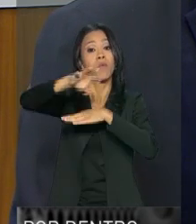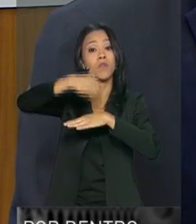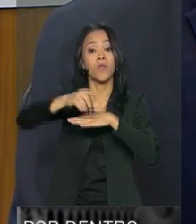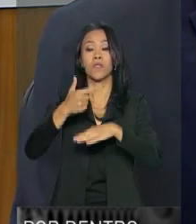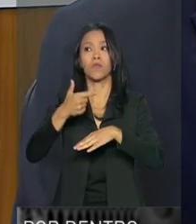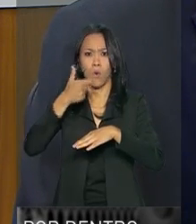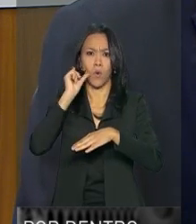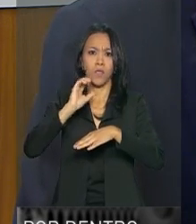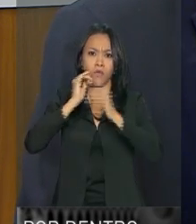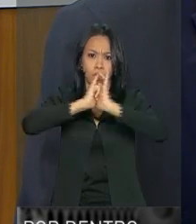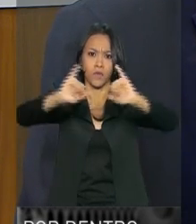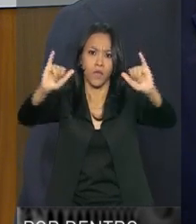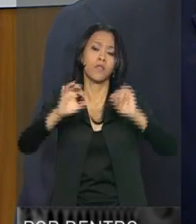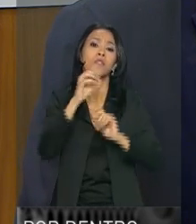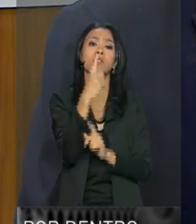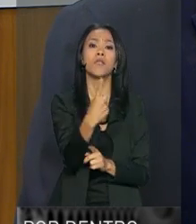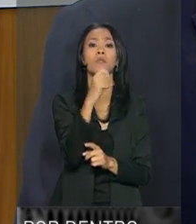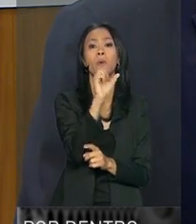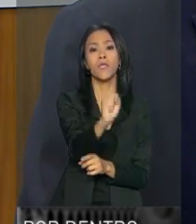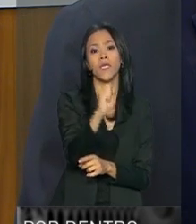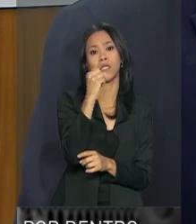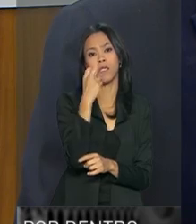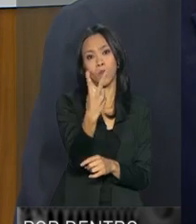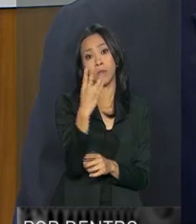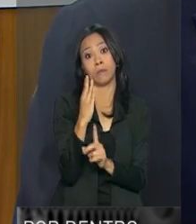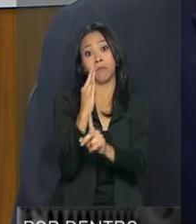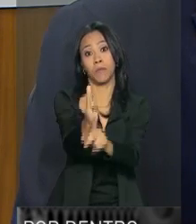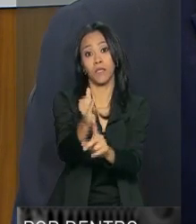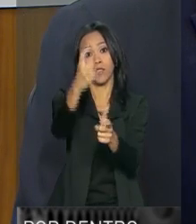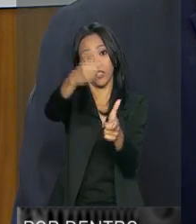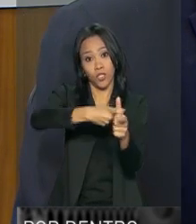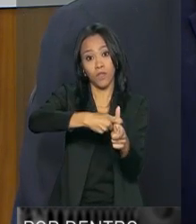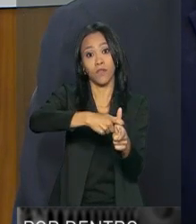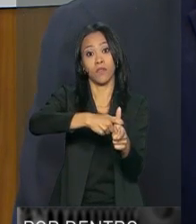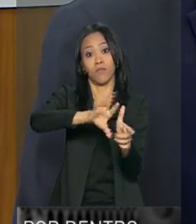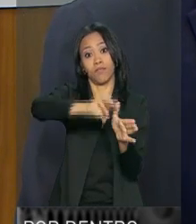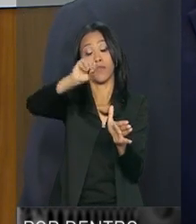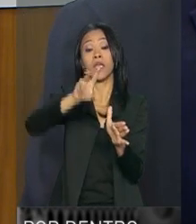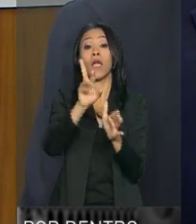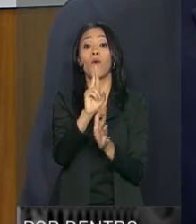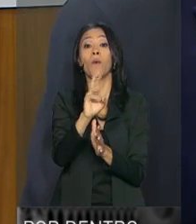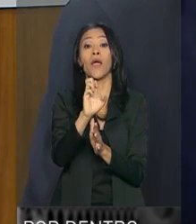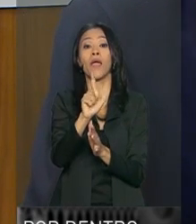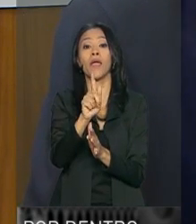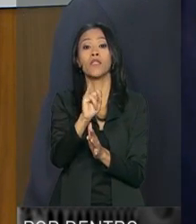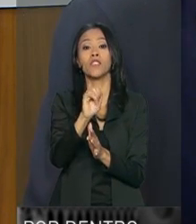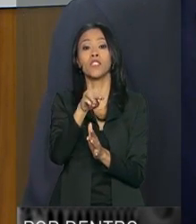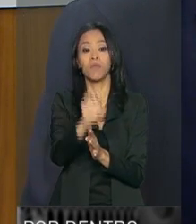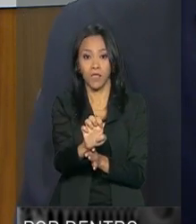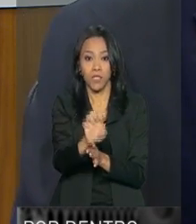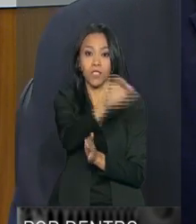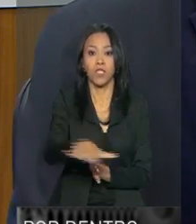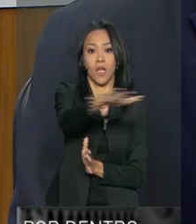ontem 182 bilhões de déficit do regime geral que atende todos os trabalhadores são 30 milhões de